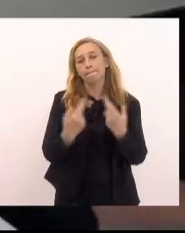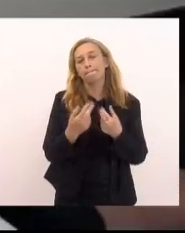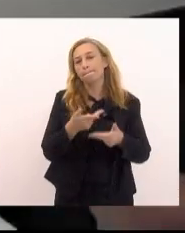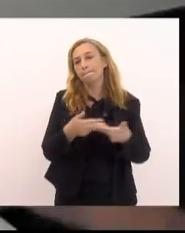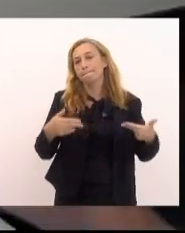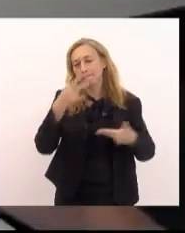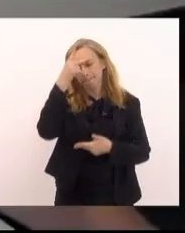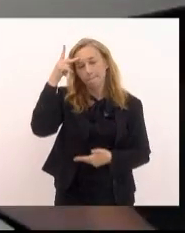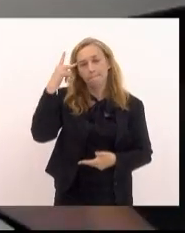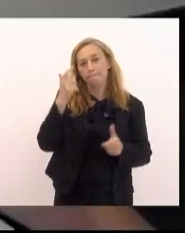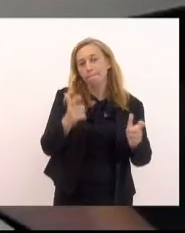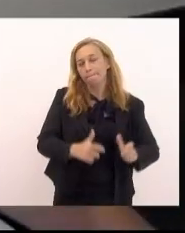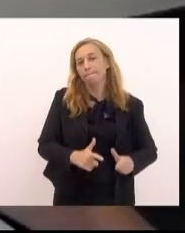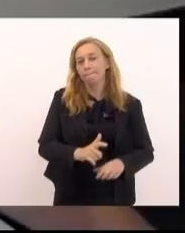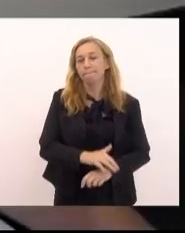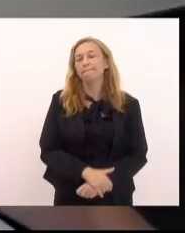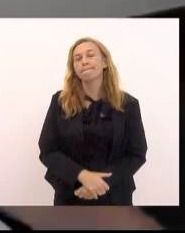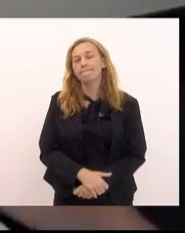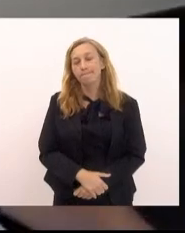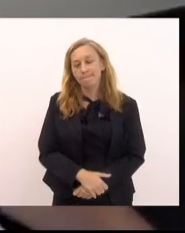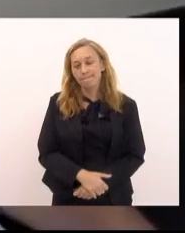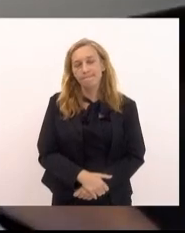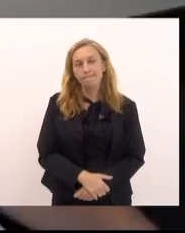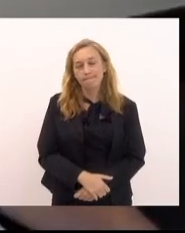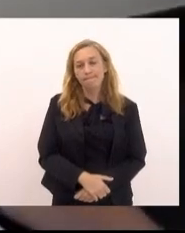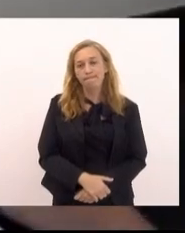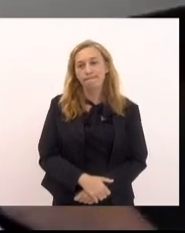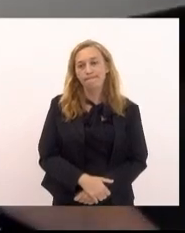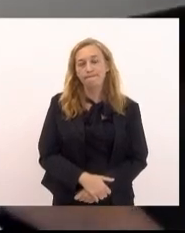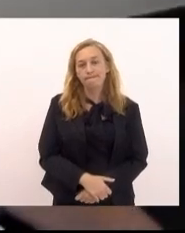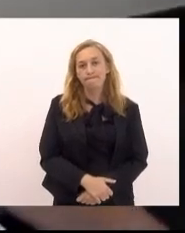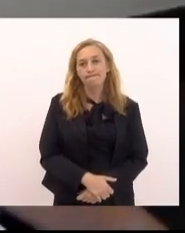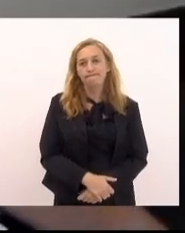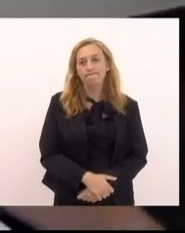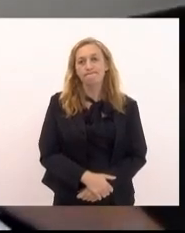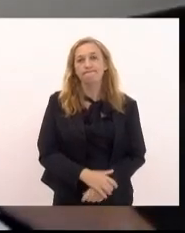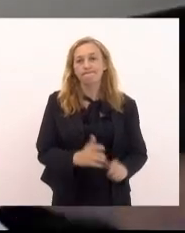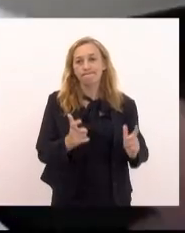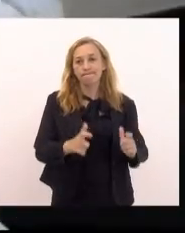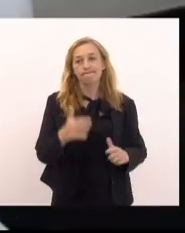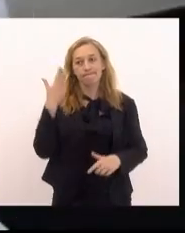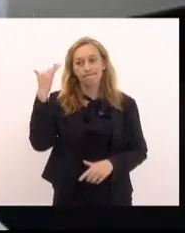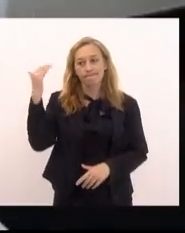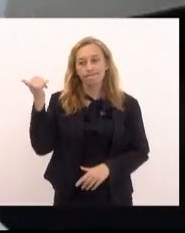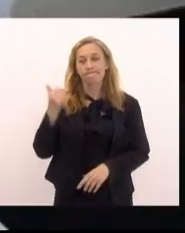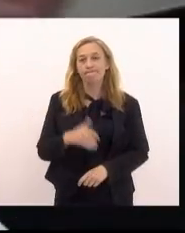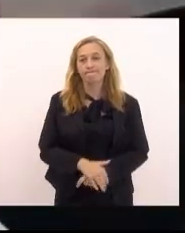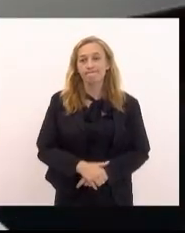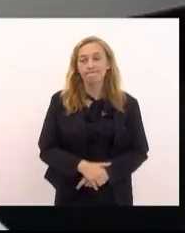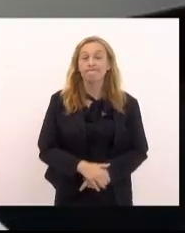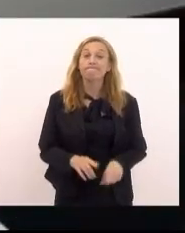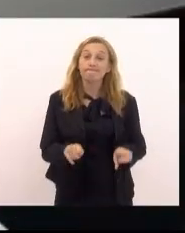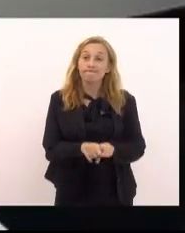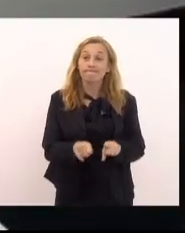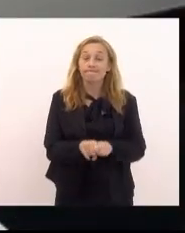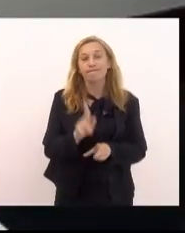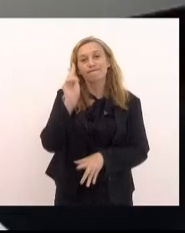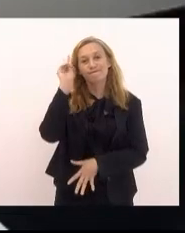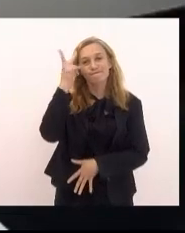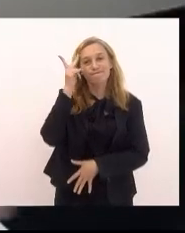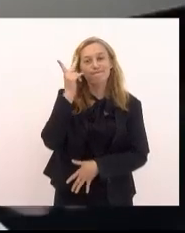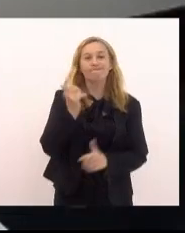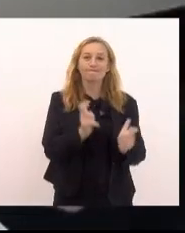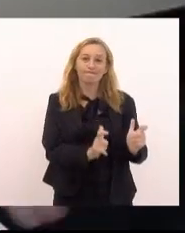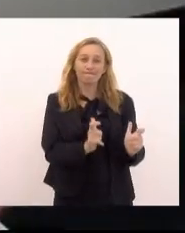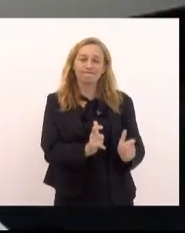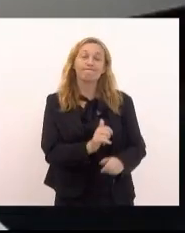gente ali naquele endereço, naquele point, digamos assim. Sem falar os elementos da história, né? Da